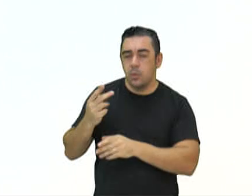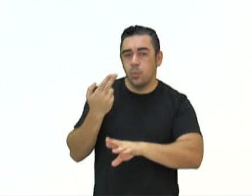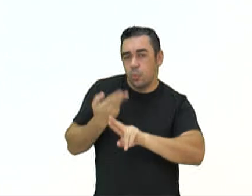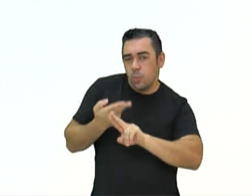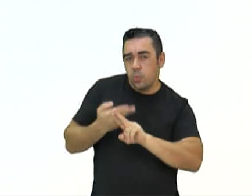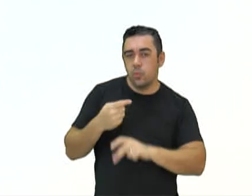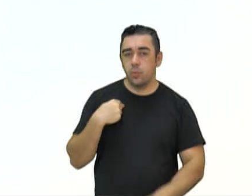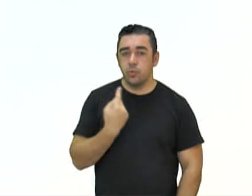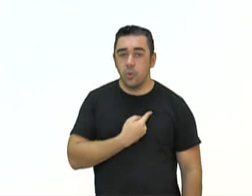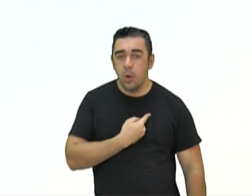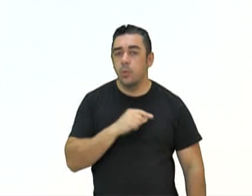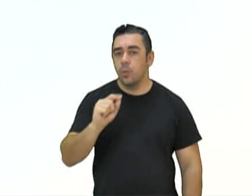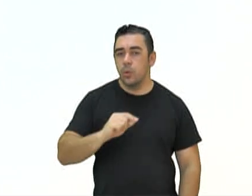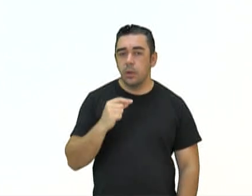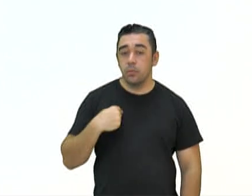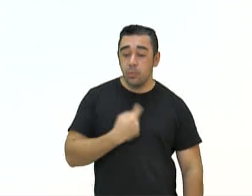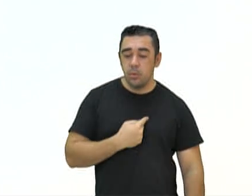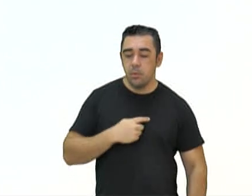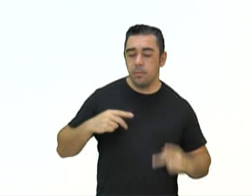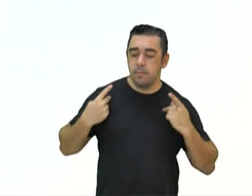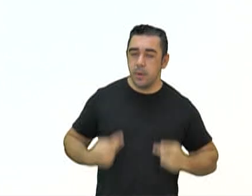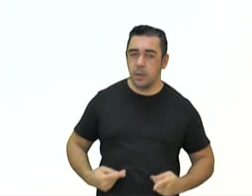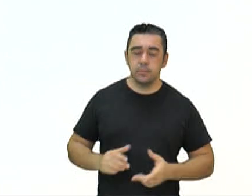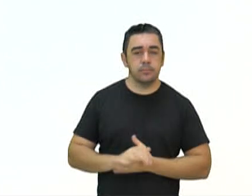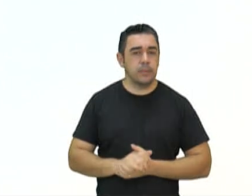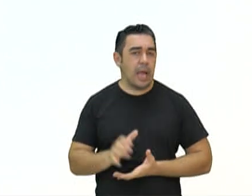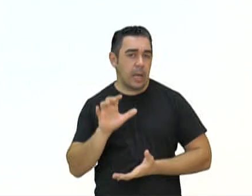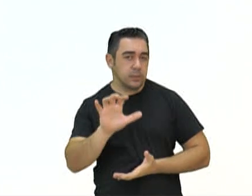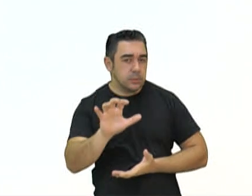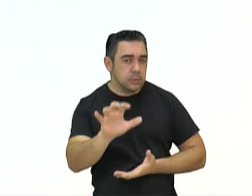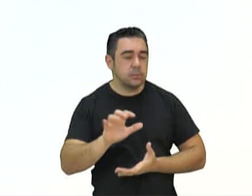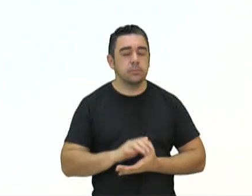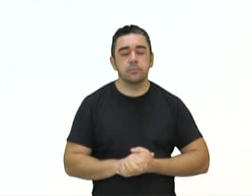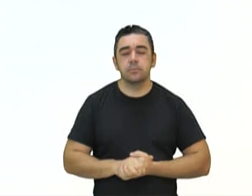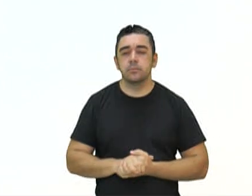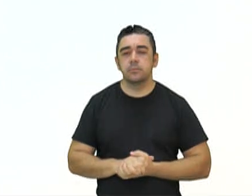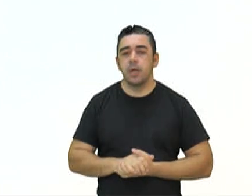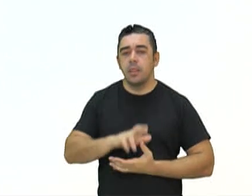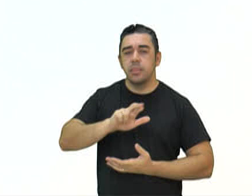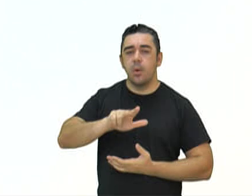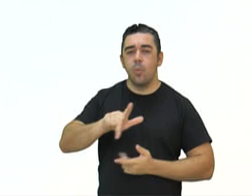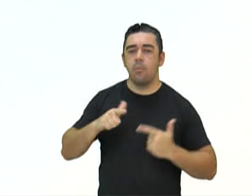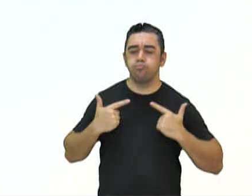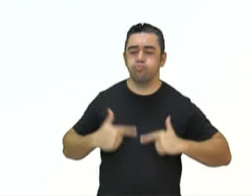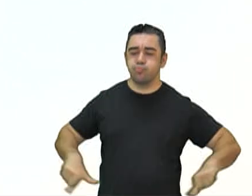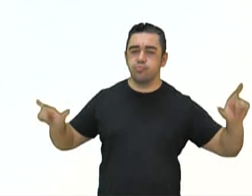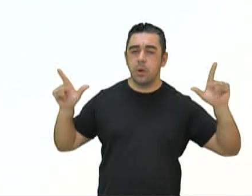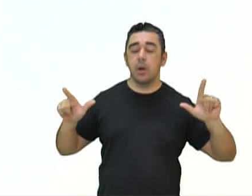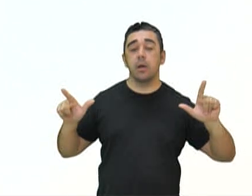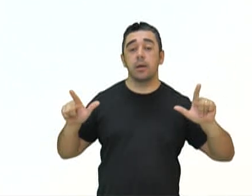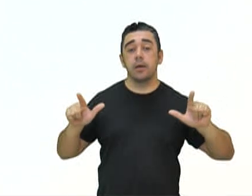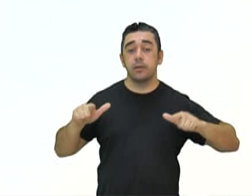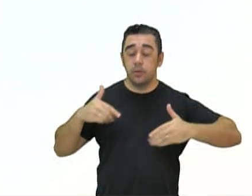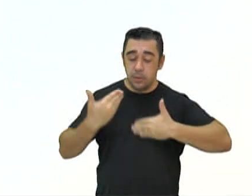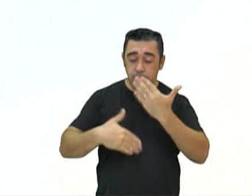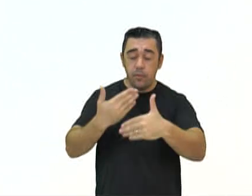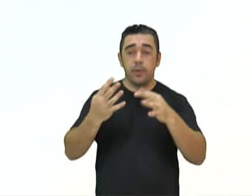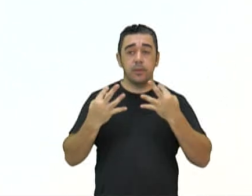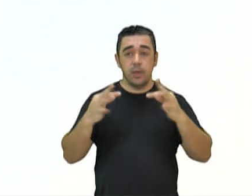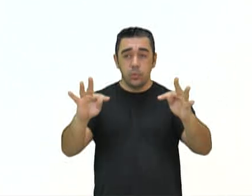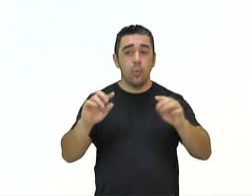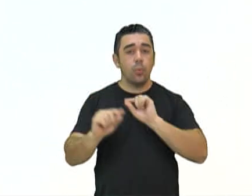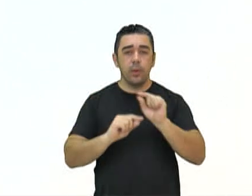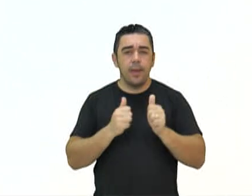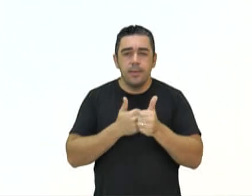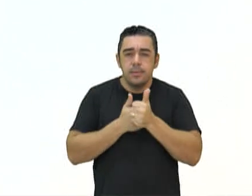nossa própria noção de humanidade. Assim, elas não são neutras e o desenvolvimento tecnológico se orienta